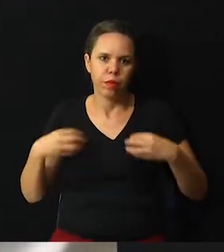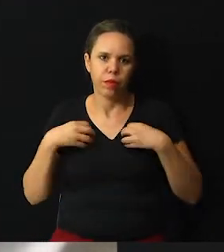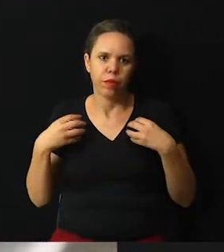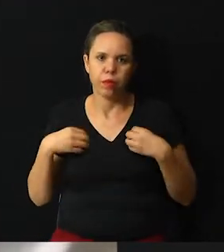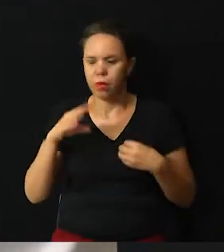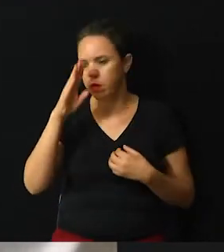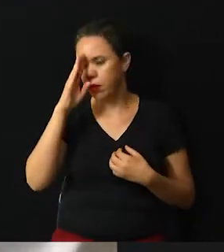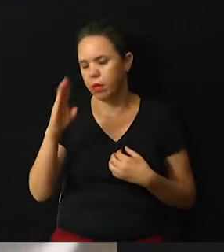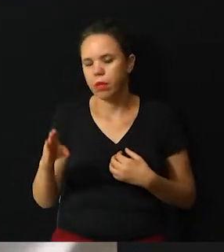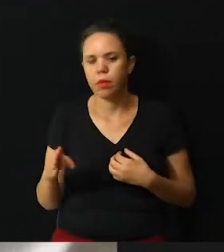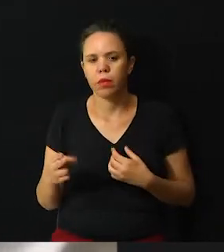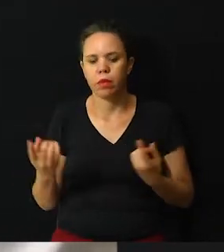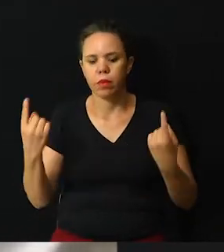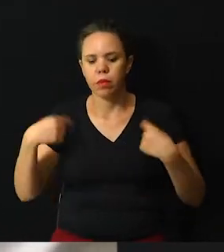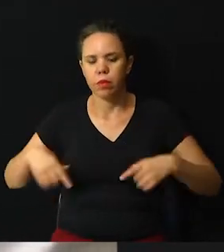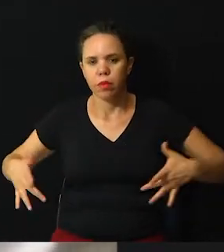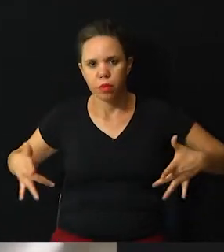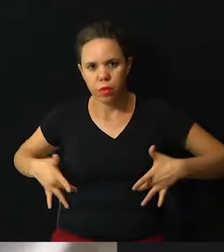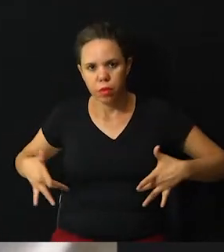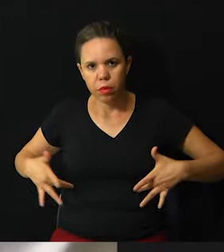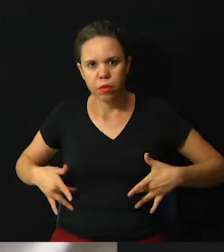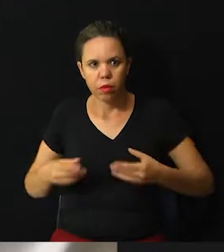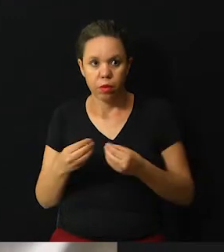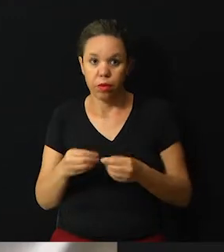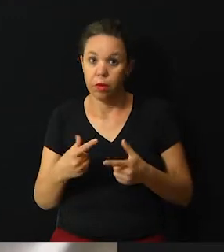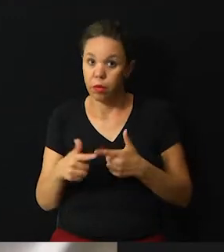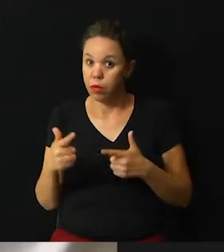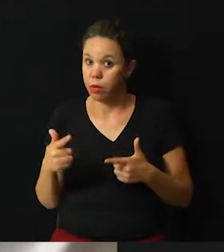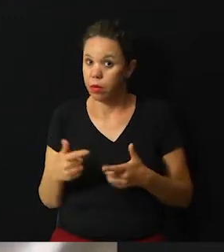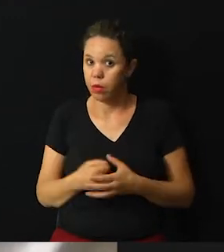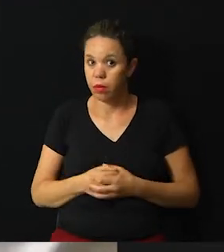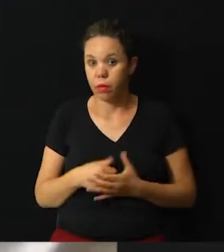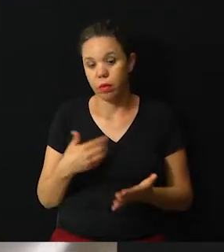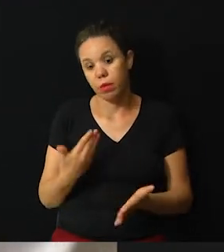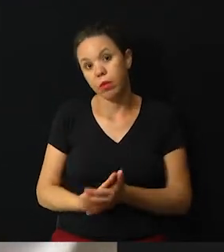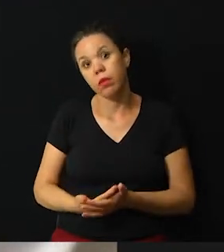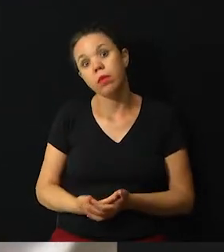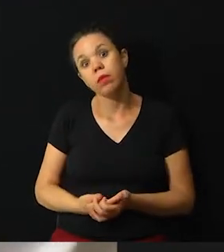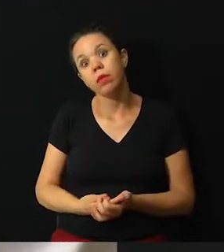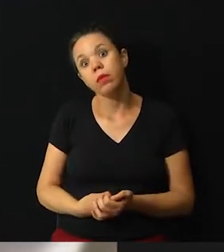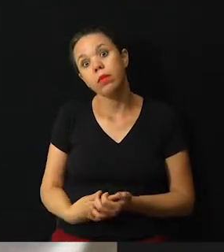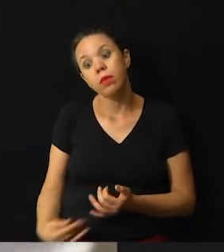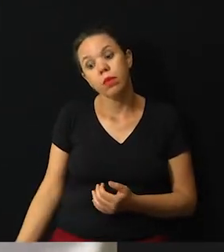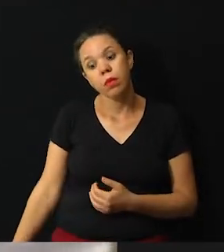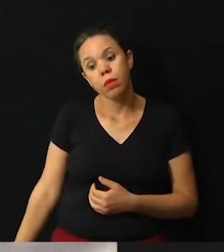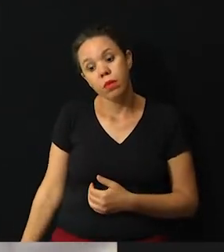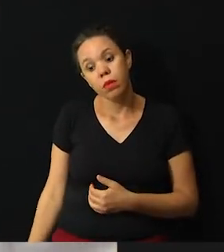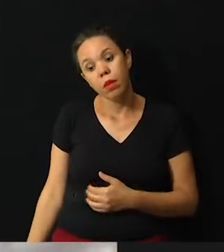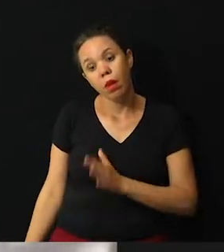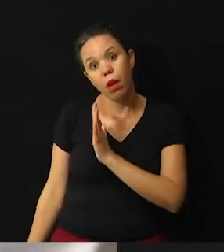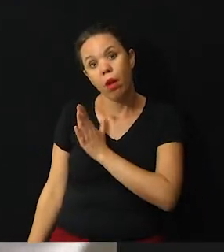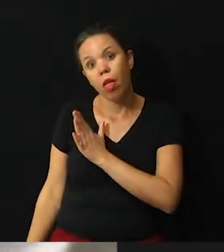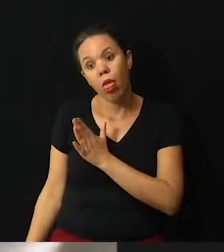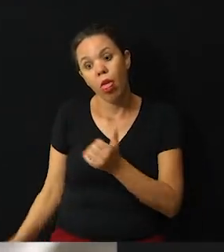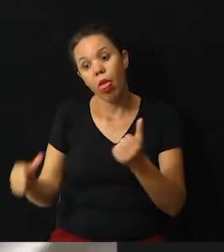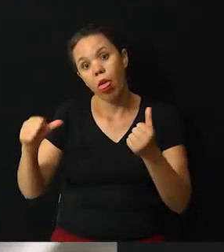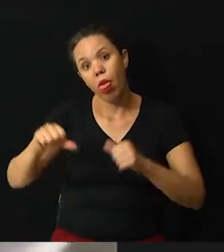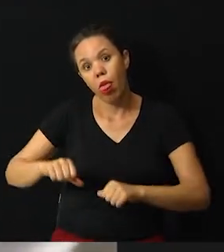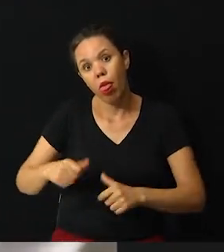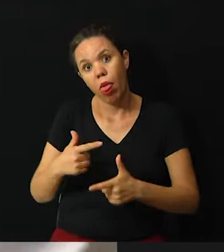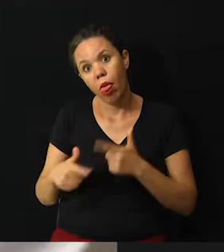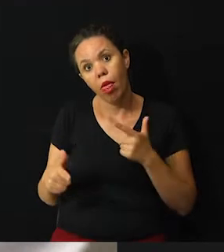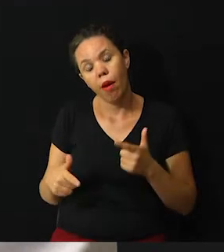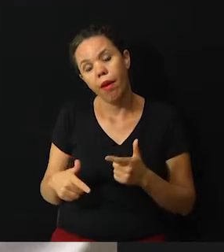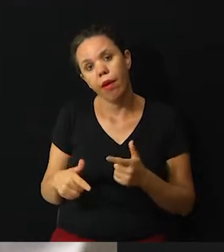internos, principalmente a função renal, tendo rim, você pode ter sérias situações. Pode até realmente só pode afetar até o coração, pode fazer inflamação